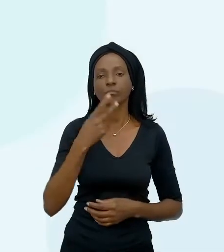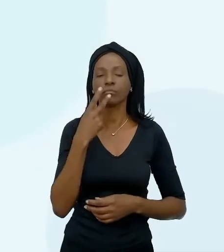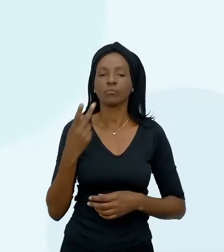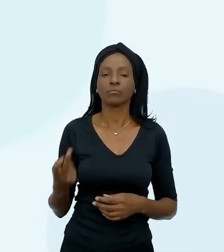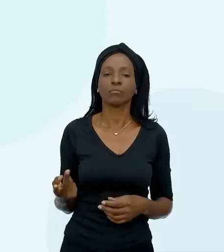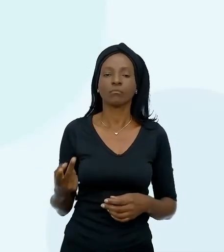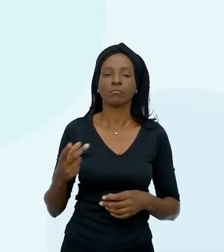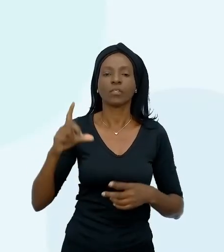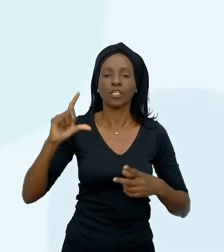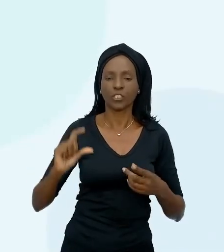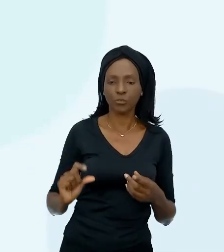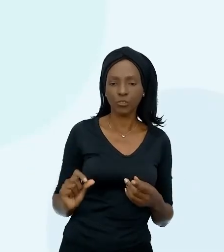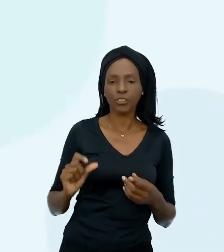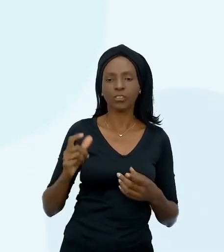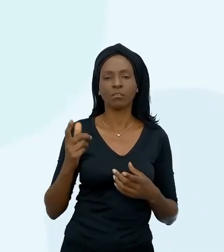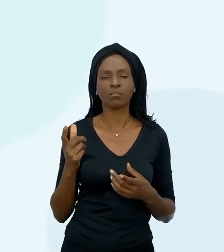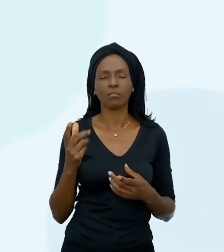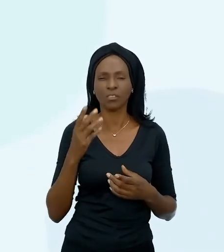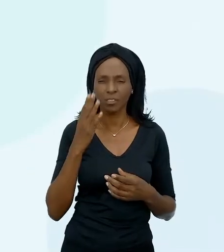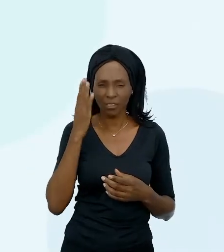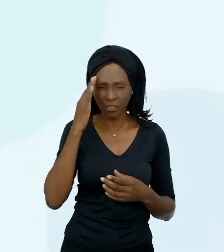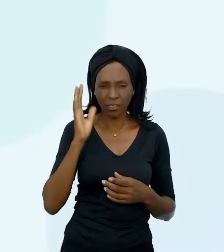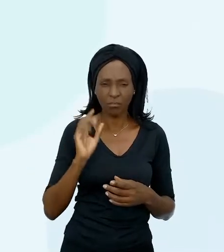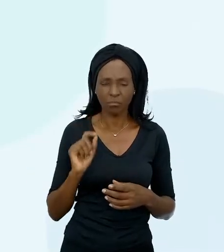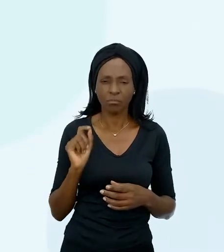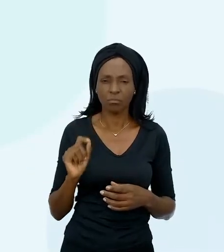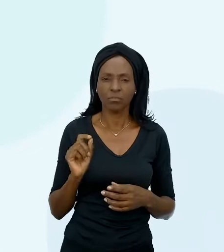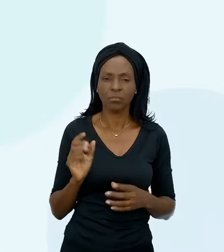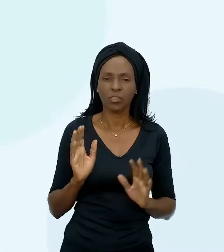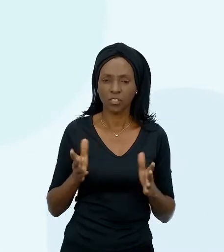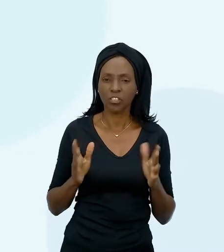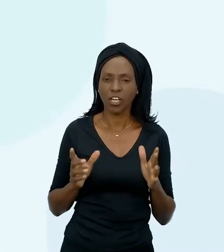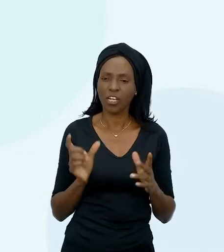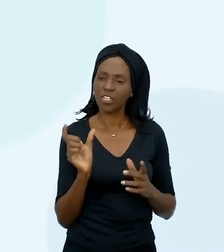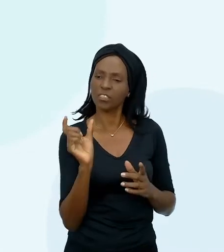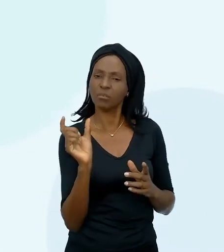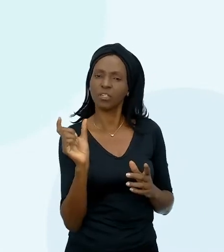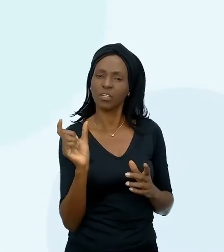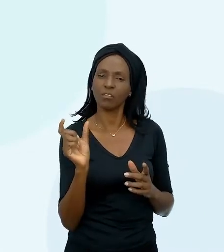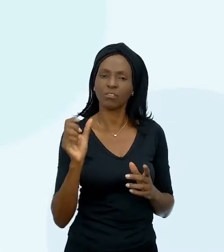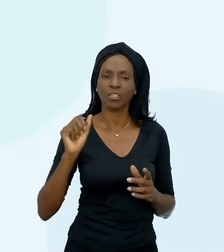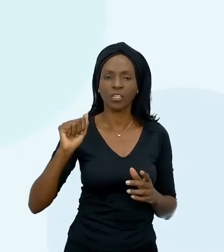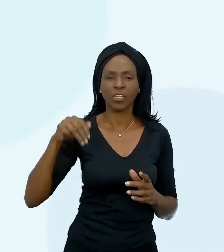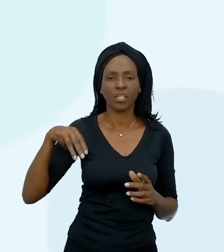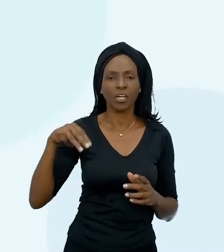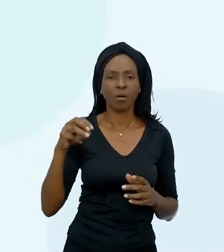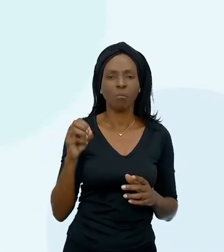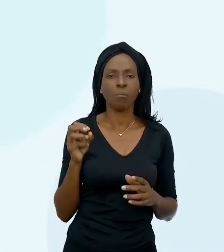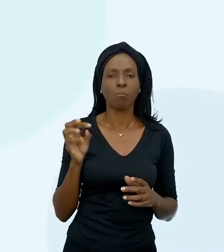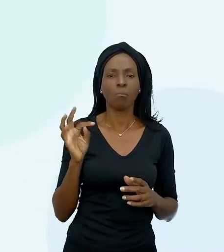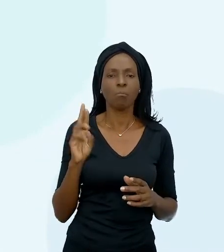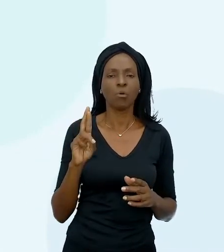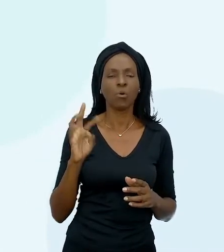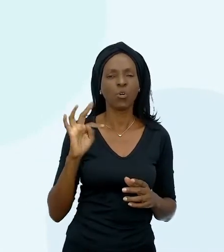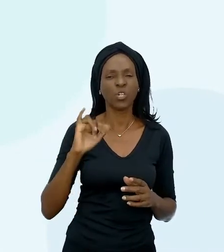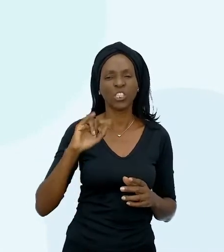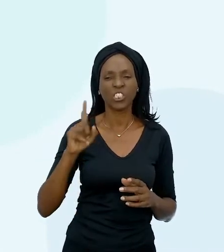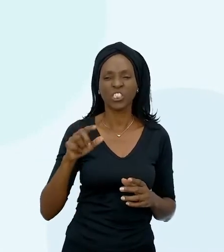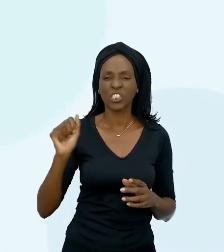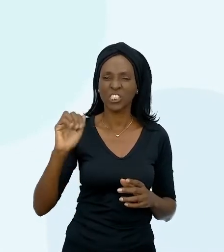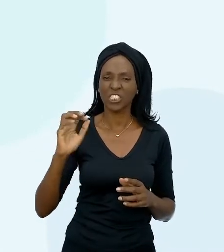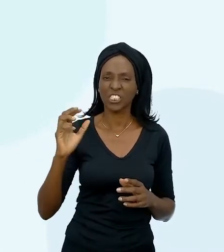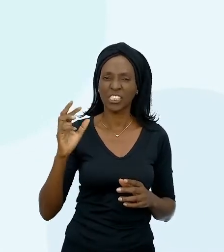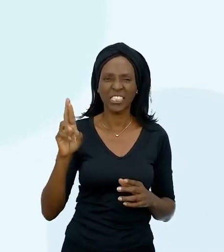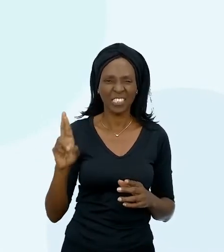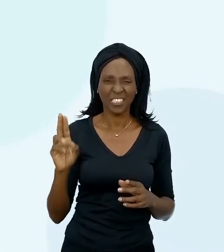é amortização. Você já ouviu falar nesta palavra amortizar algo? O que é